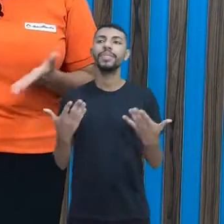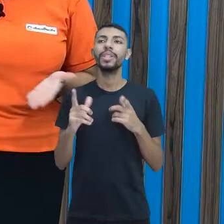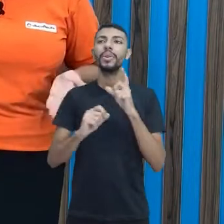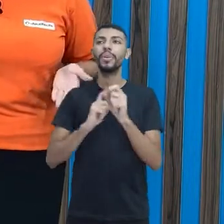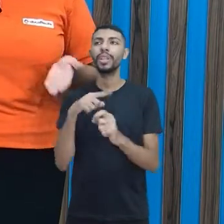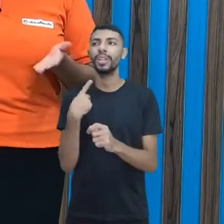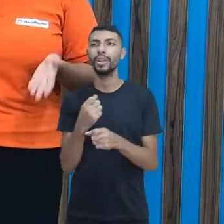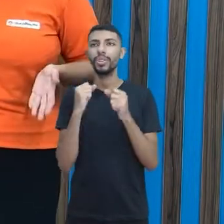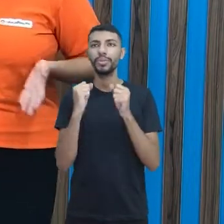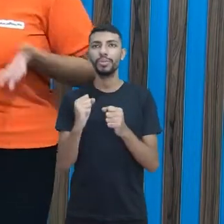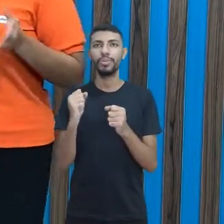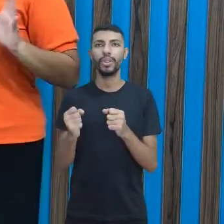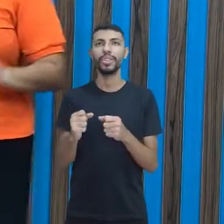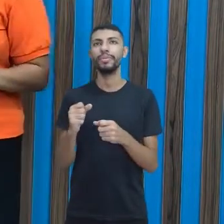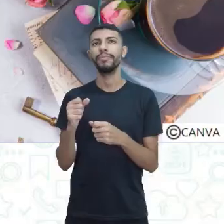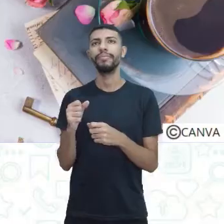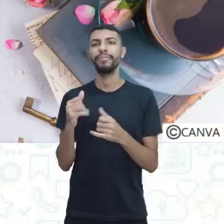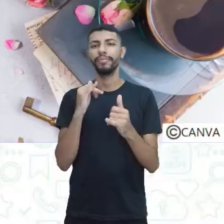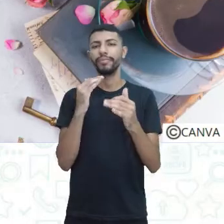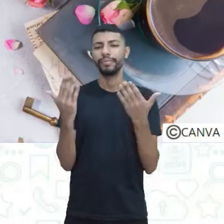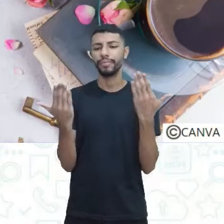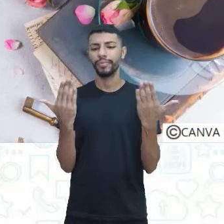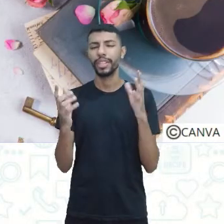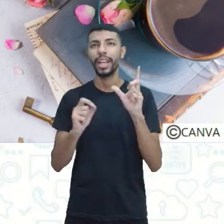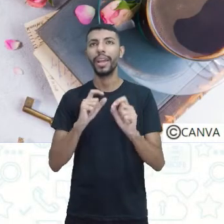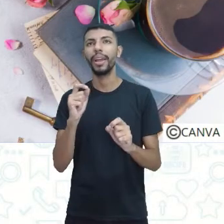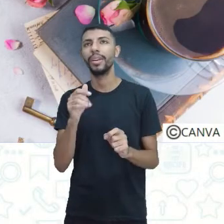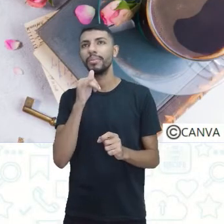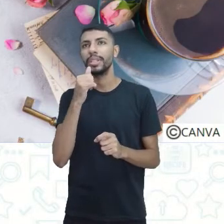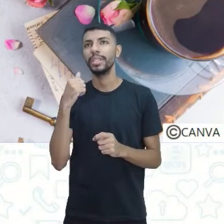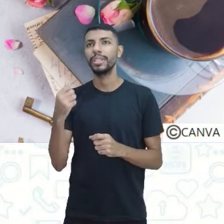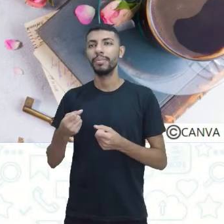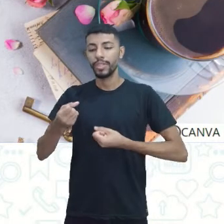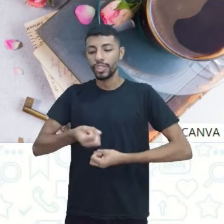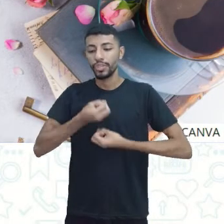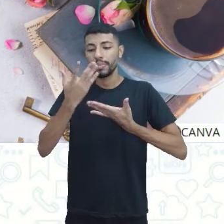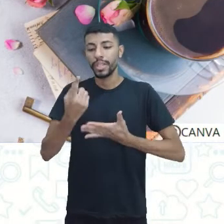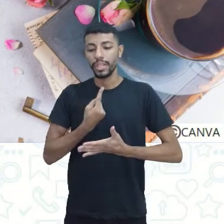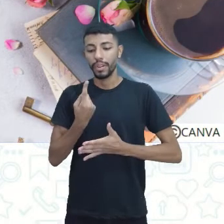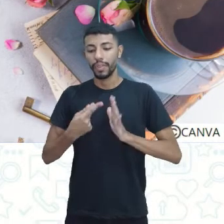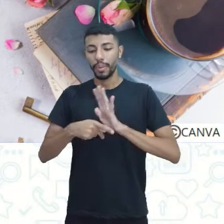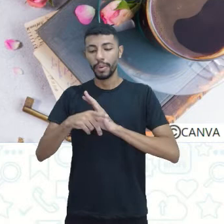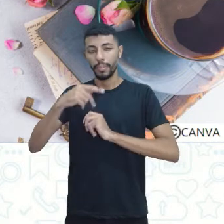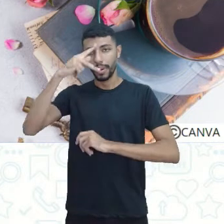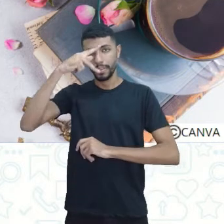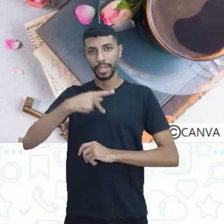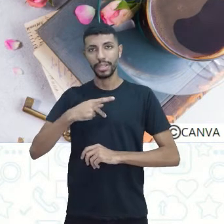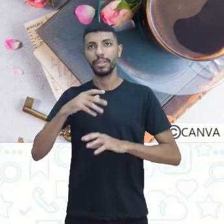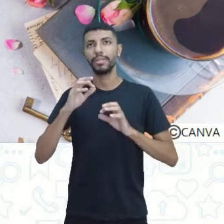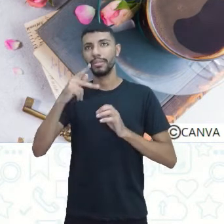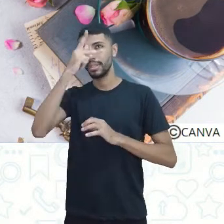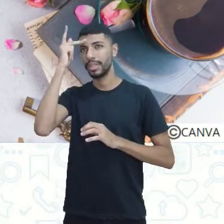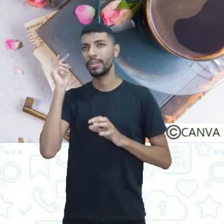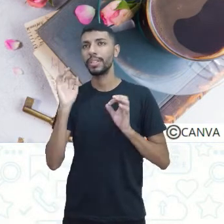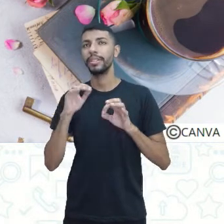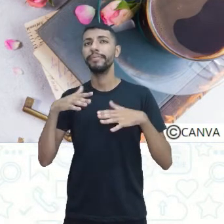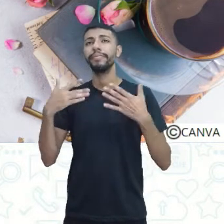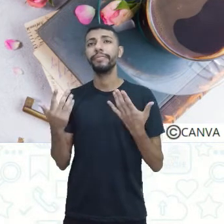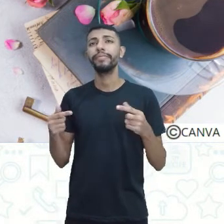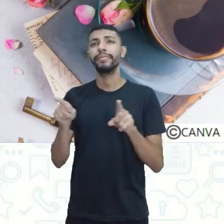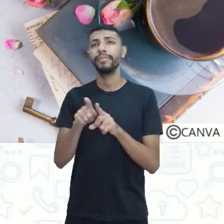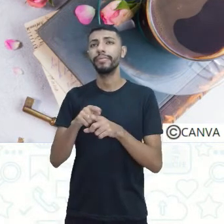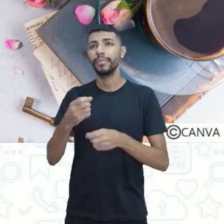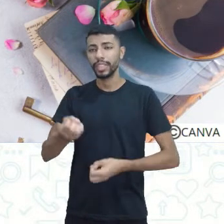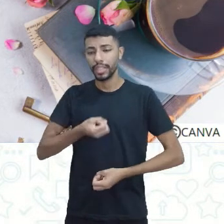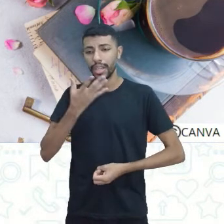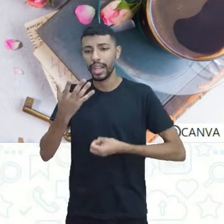selfie e o autorretrato? São o quê? Expressões individuais dos autores. E através dessas expressões artísticas, eles têm o